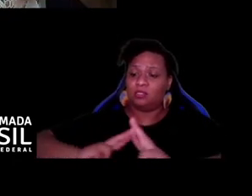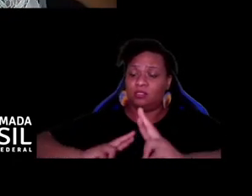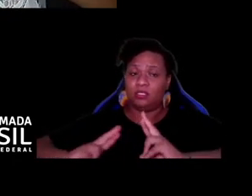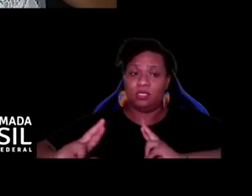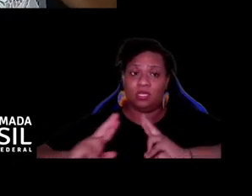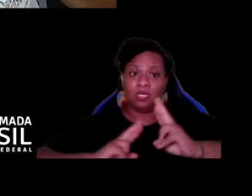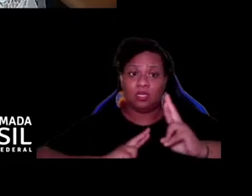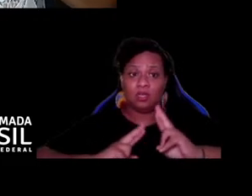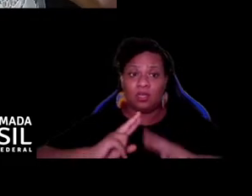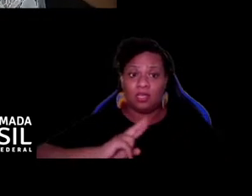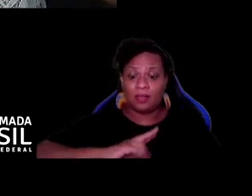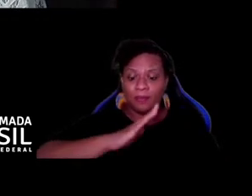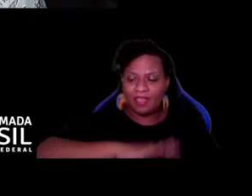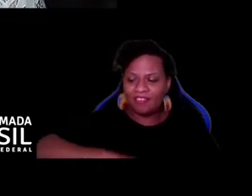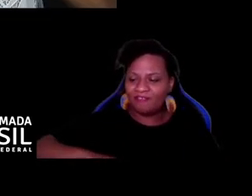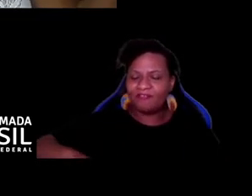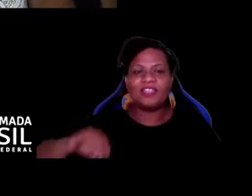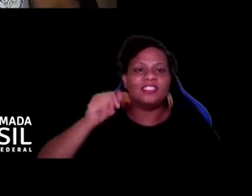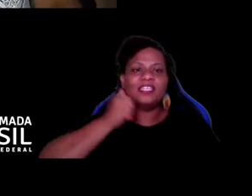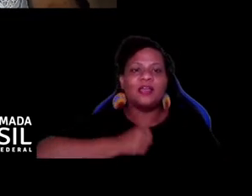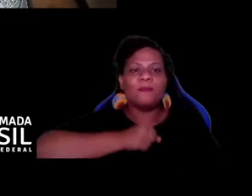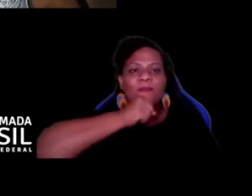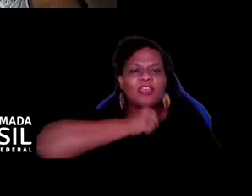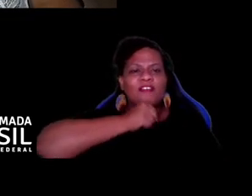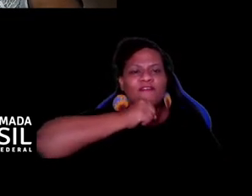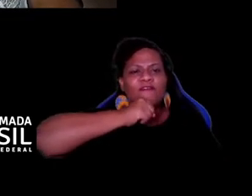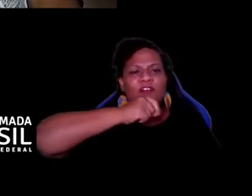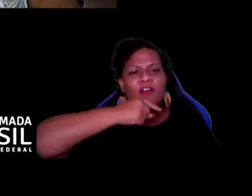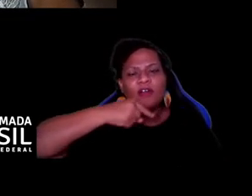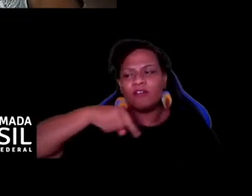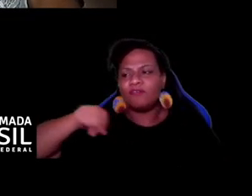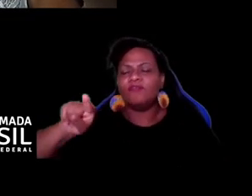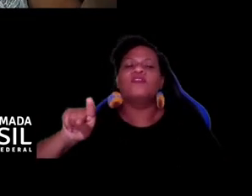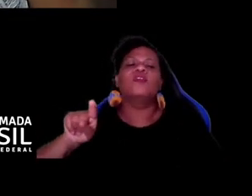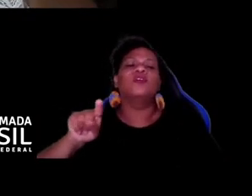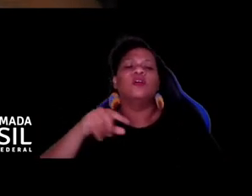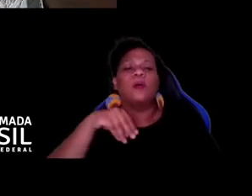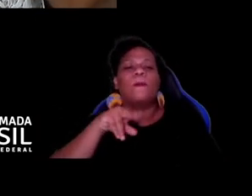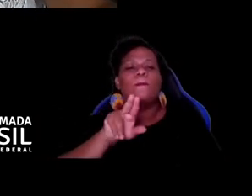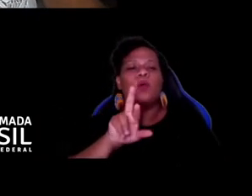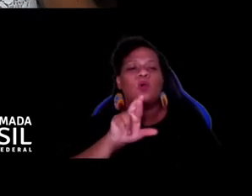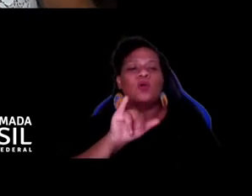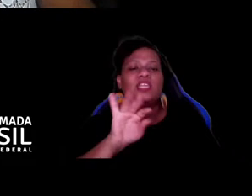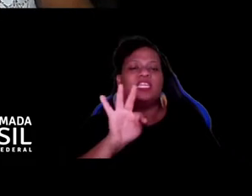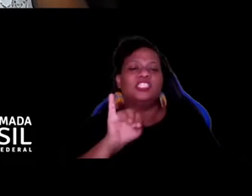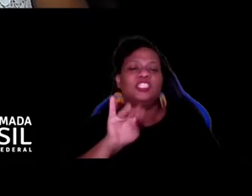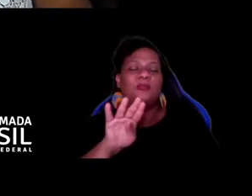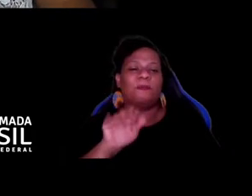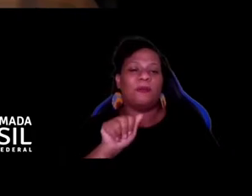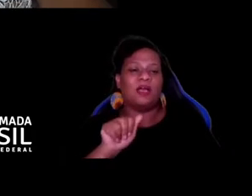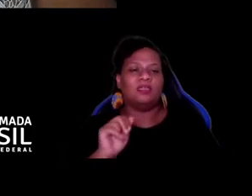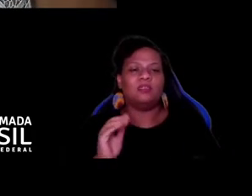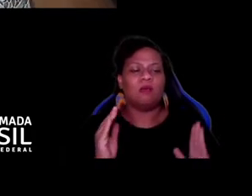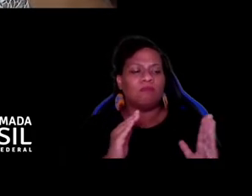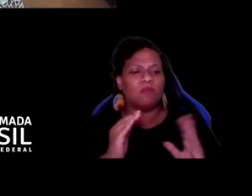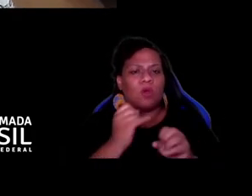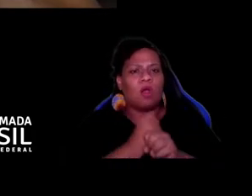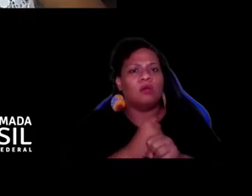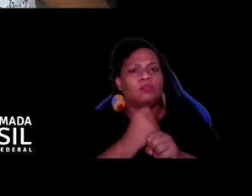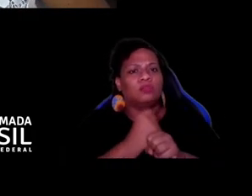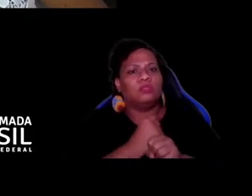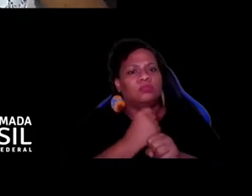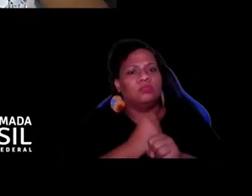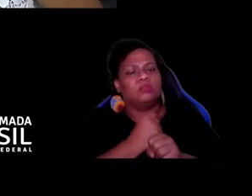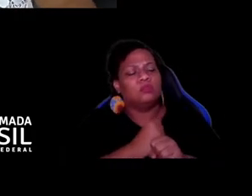a ida da minha avó lá para Muritiba. Então, praticamente todos os anos, a gente ia,